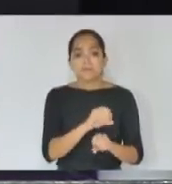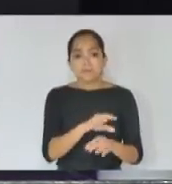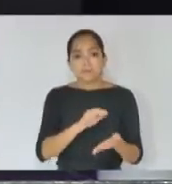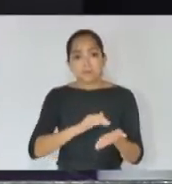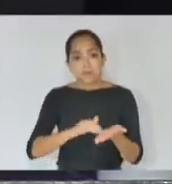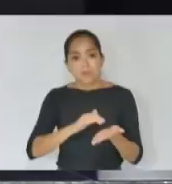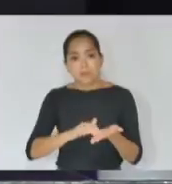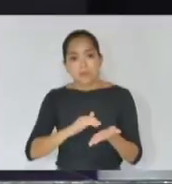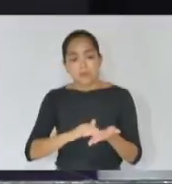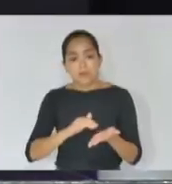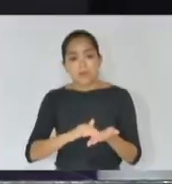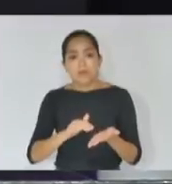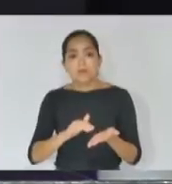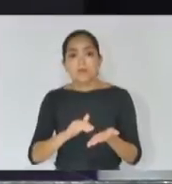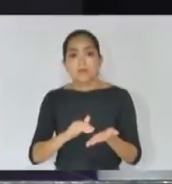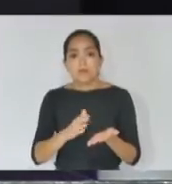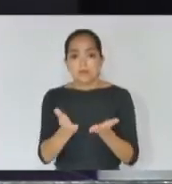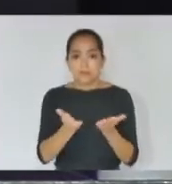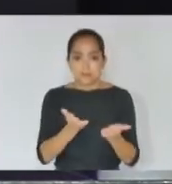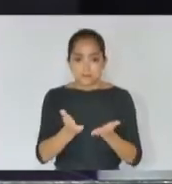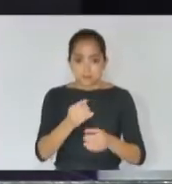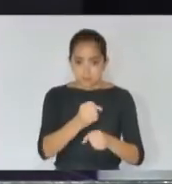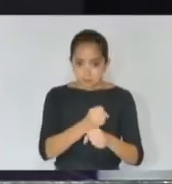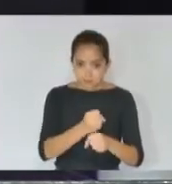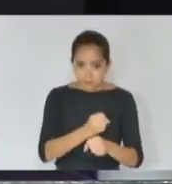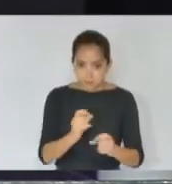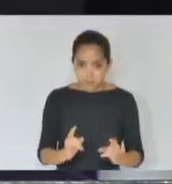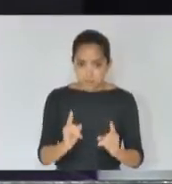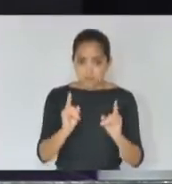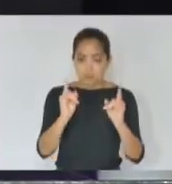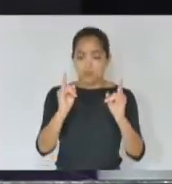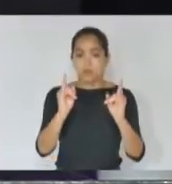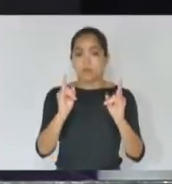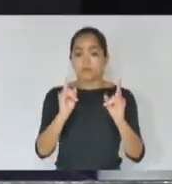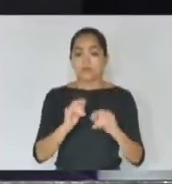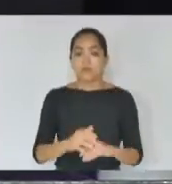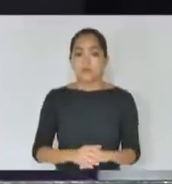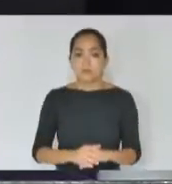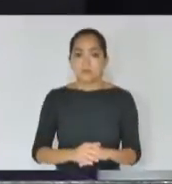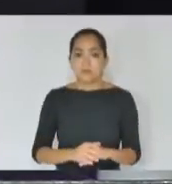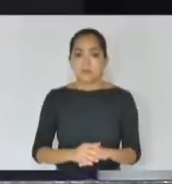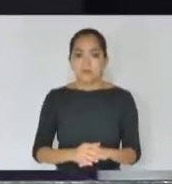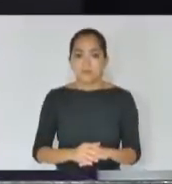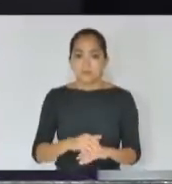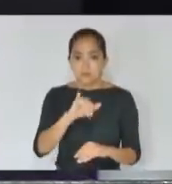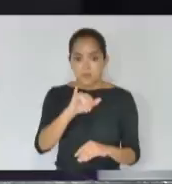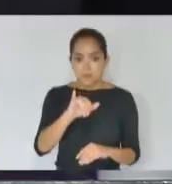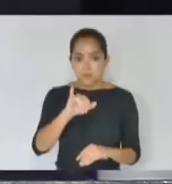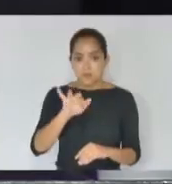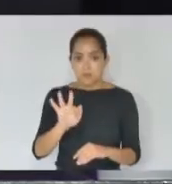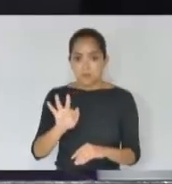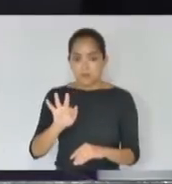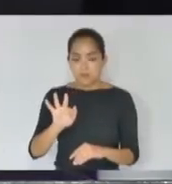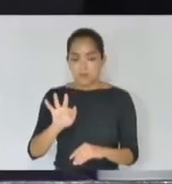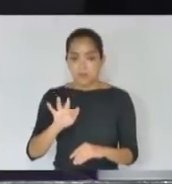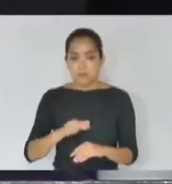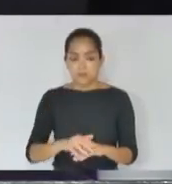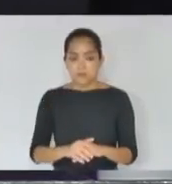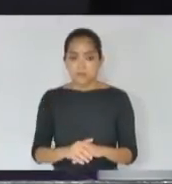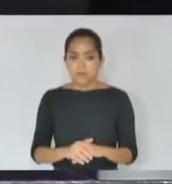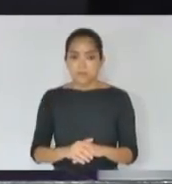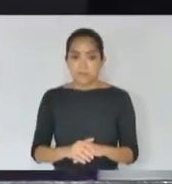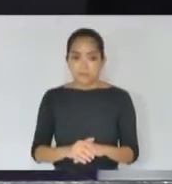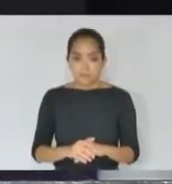do procedimento estatutário para a construção do prédio do EIEF Cacique Vera